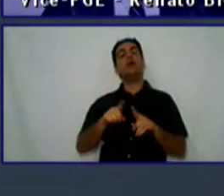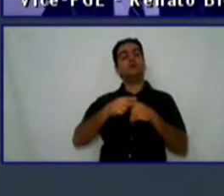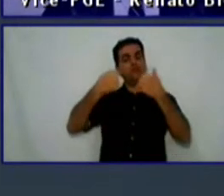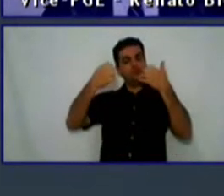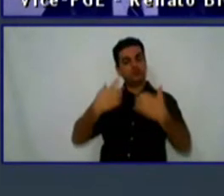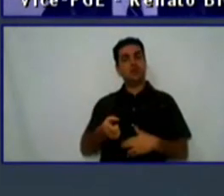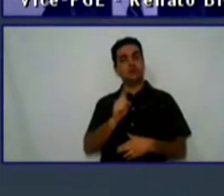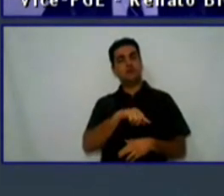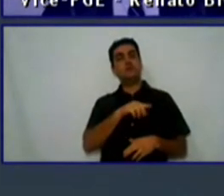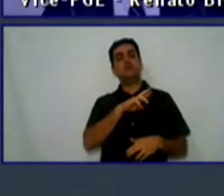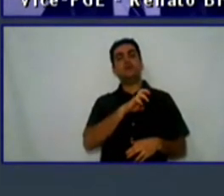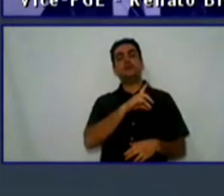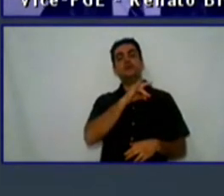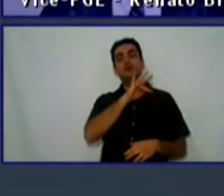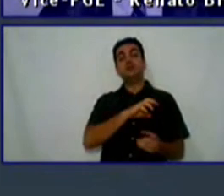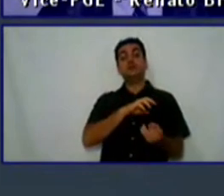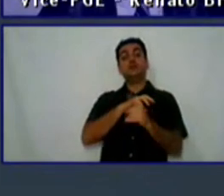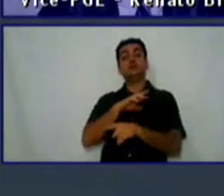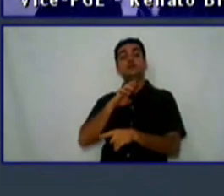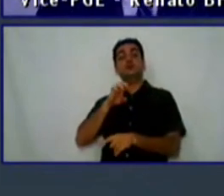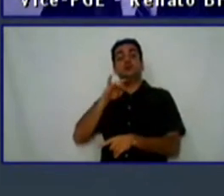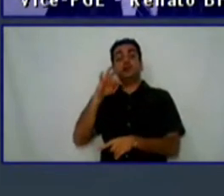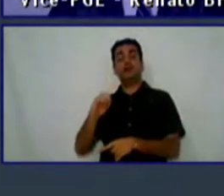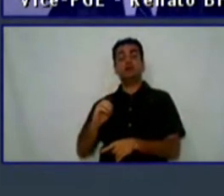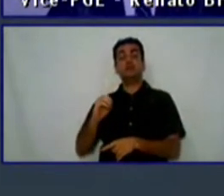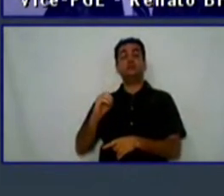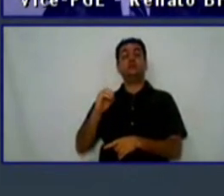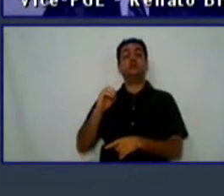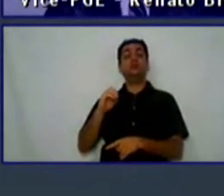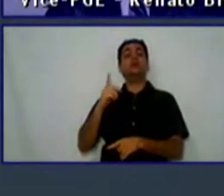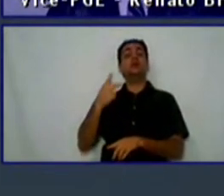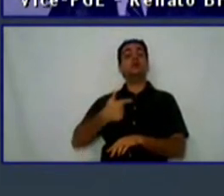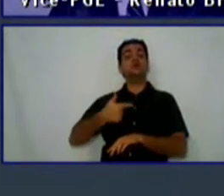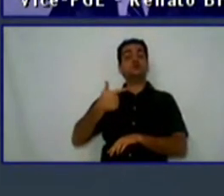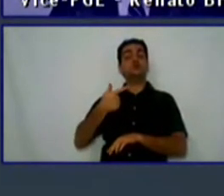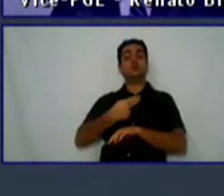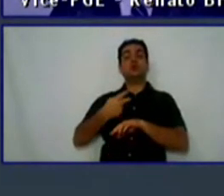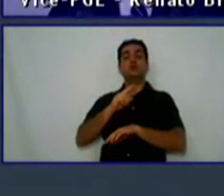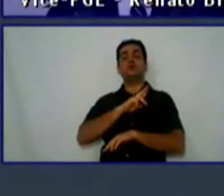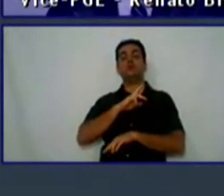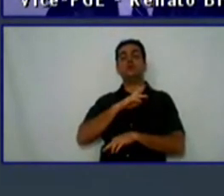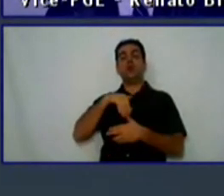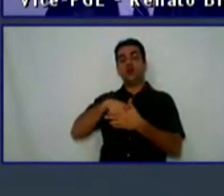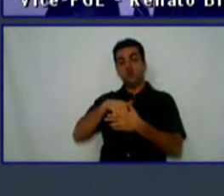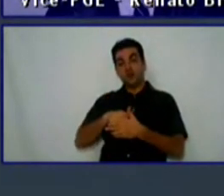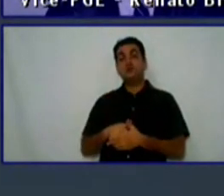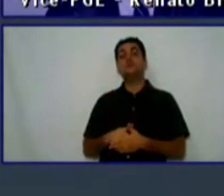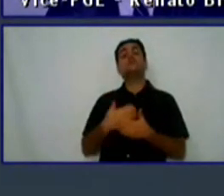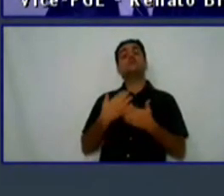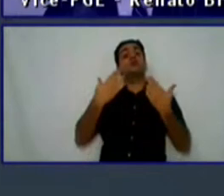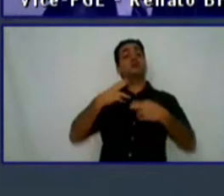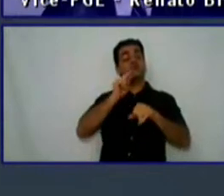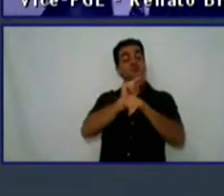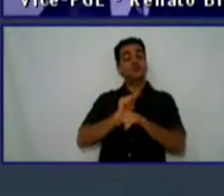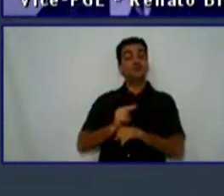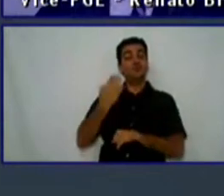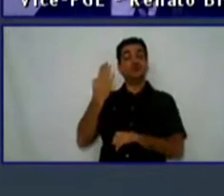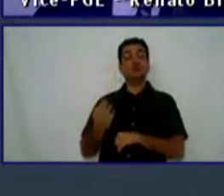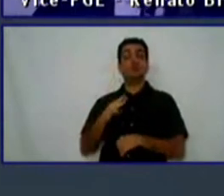pelos requerentes, e o doutor Renato Bril de Góes, vice-procurador-geral eleitoral, que falará